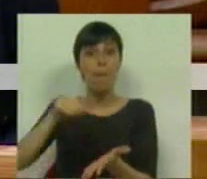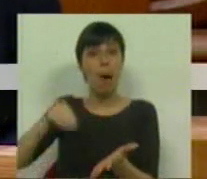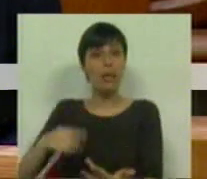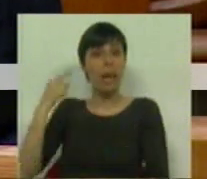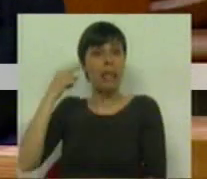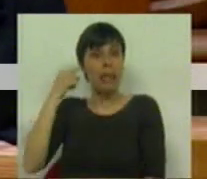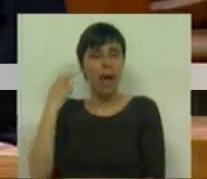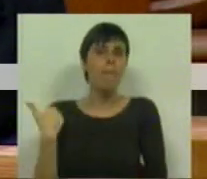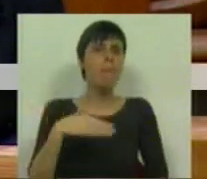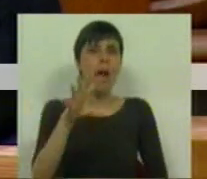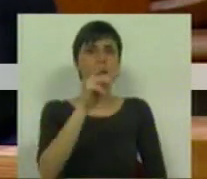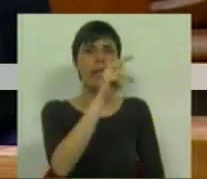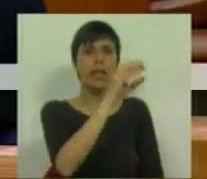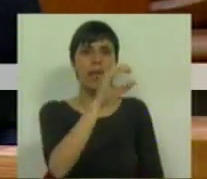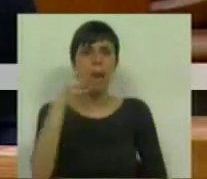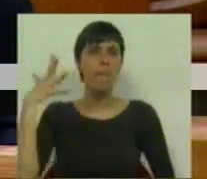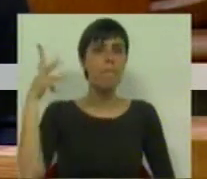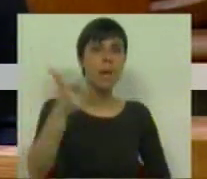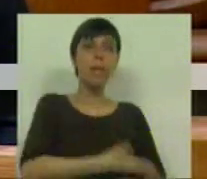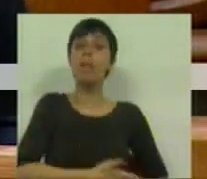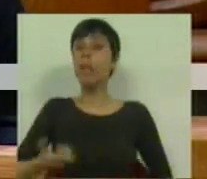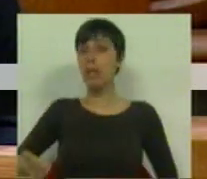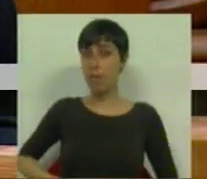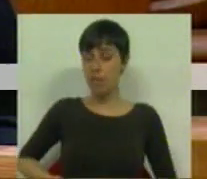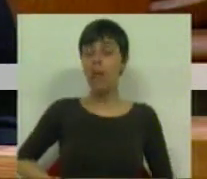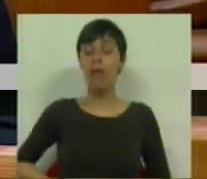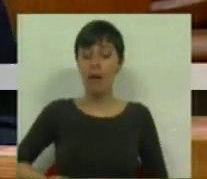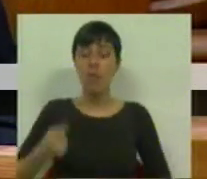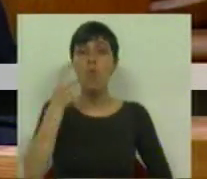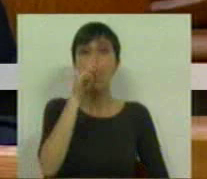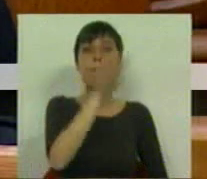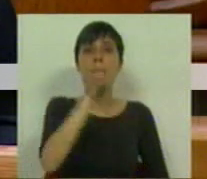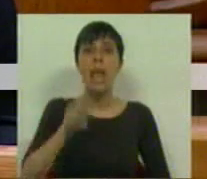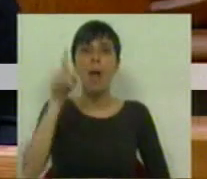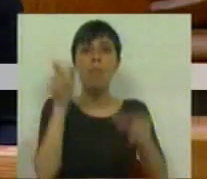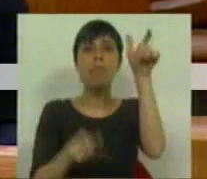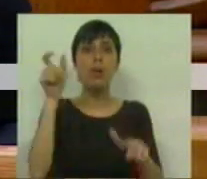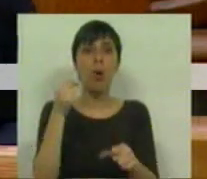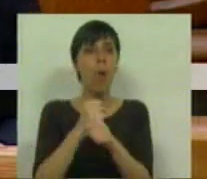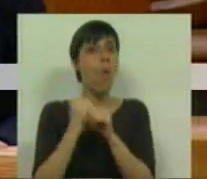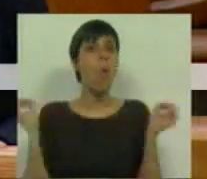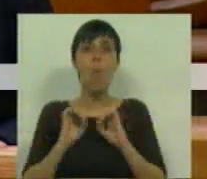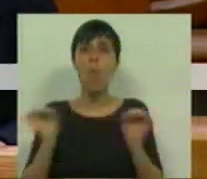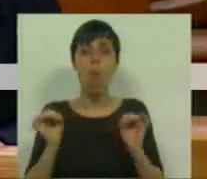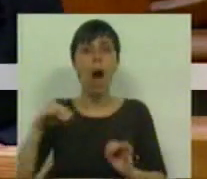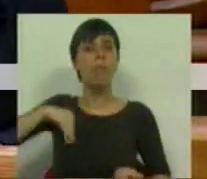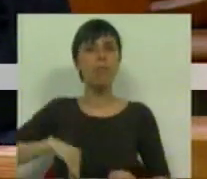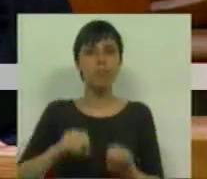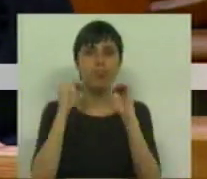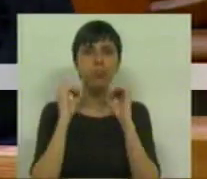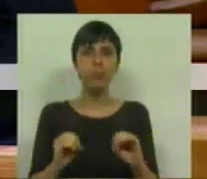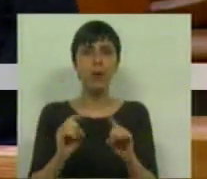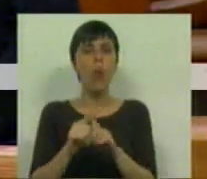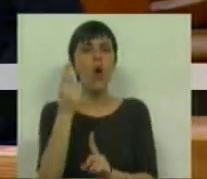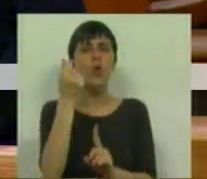posse, temos mais de 300 mil desempregados e há mais de 1 milhão de pessoas sem emprego e sem receber